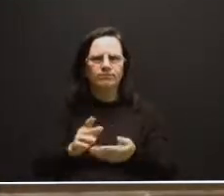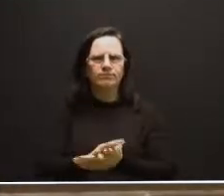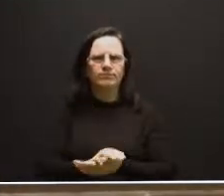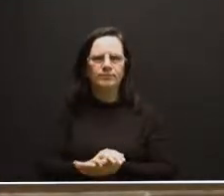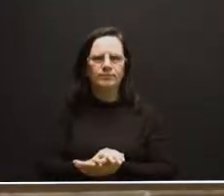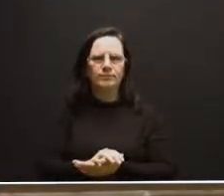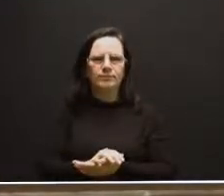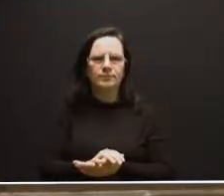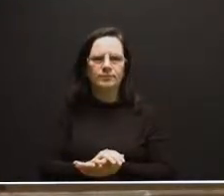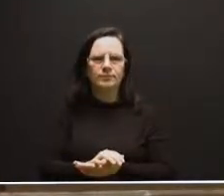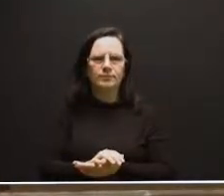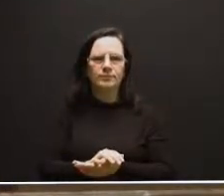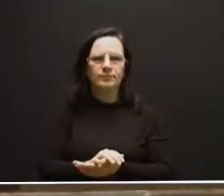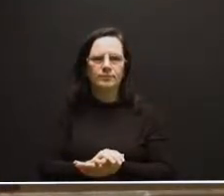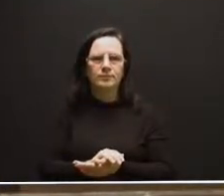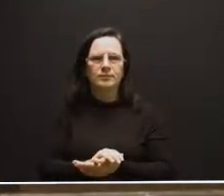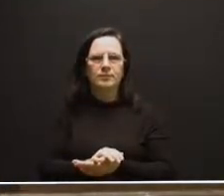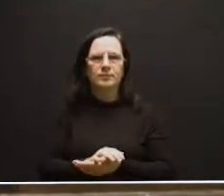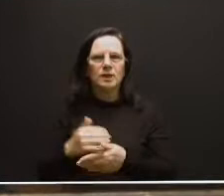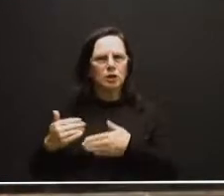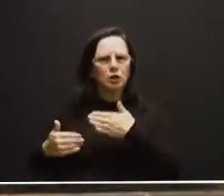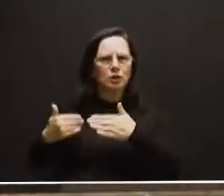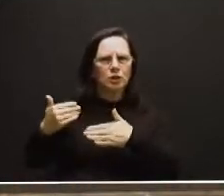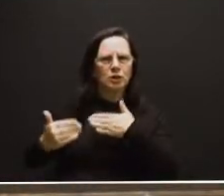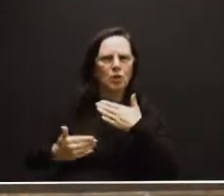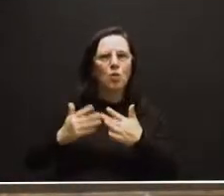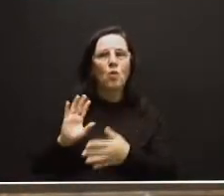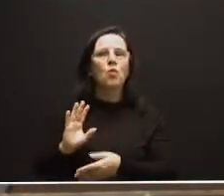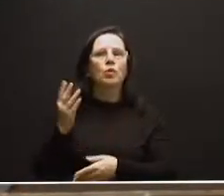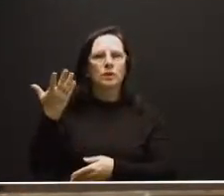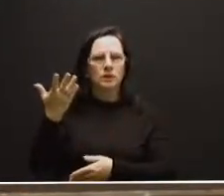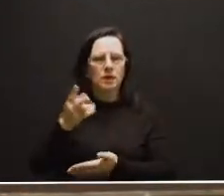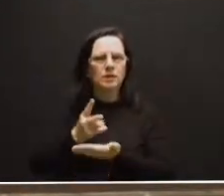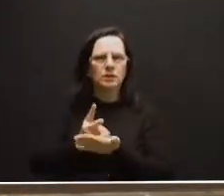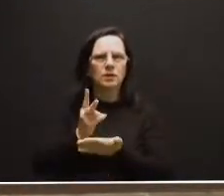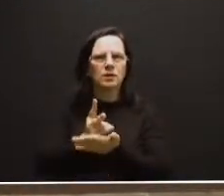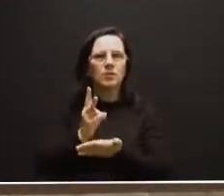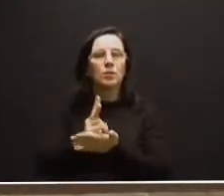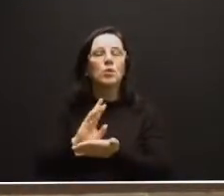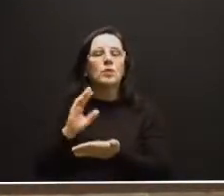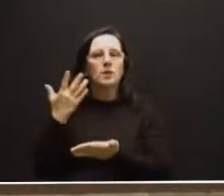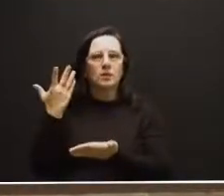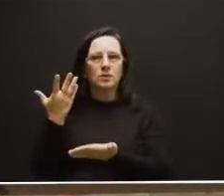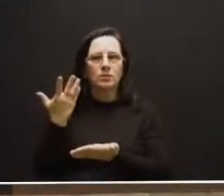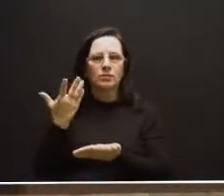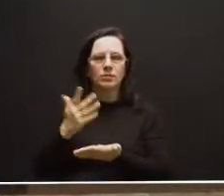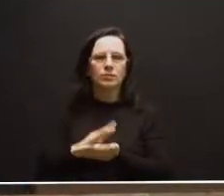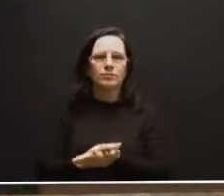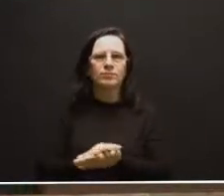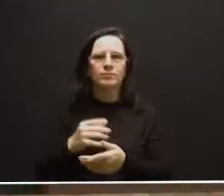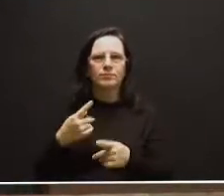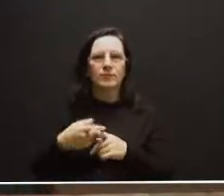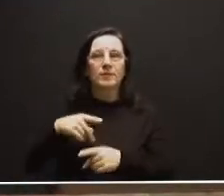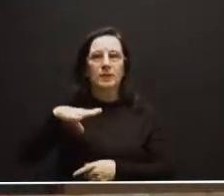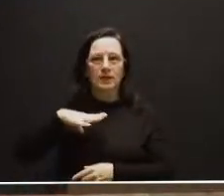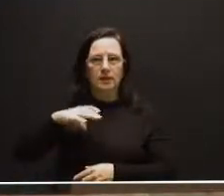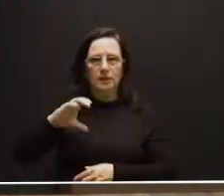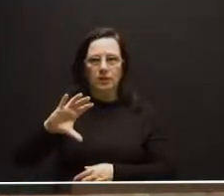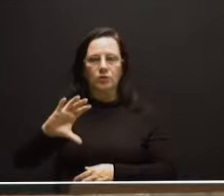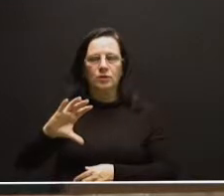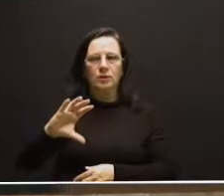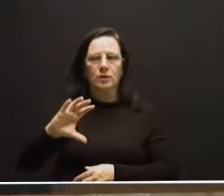eu vejo esse andamento que vem acontecendo e sempre aconteceu até porque combatam sempre foi um